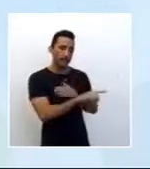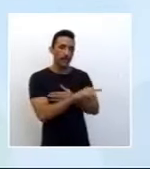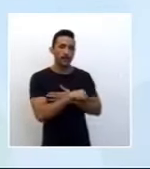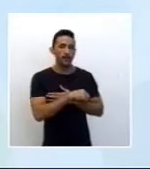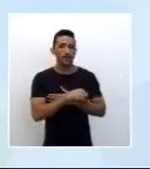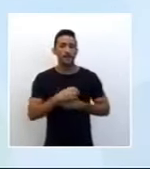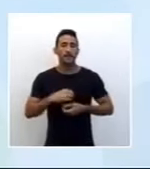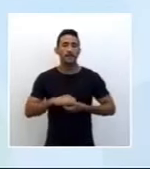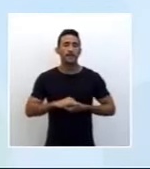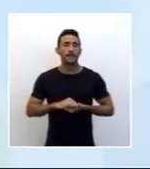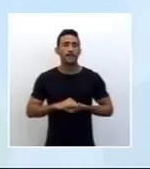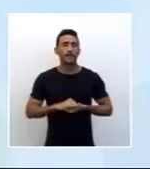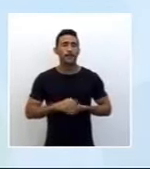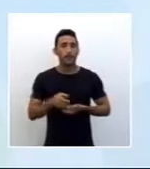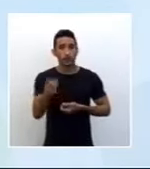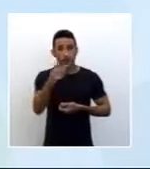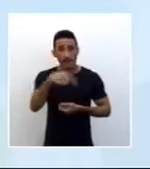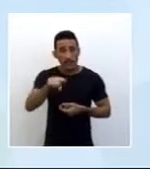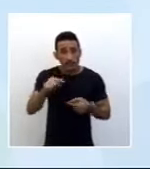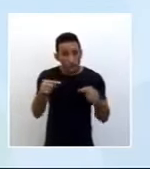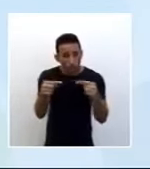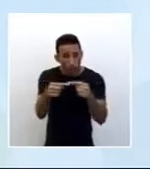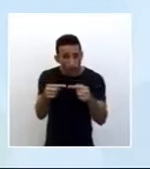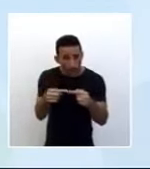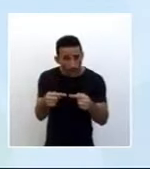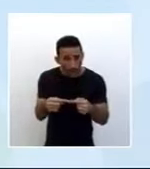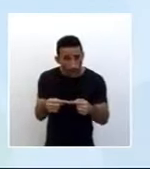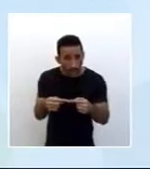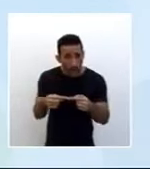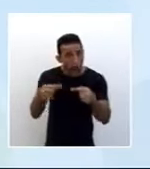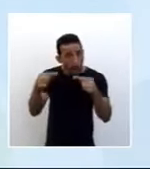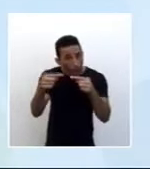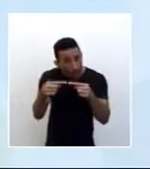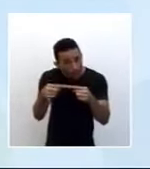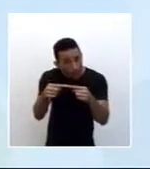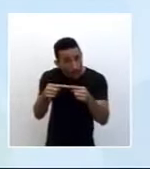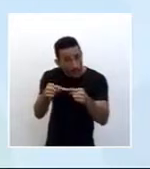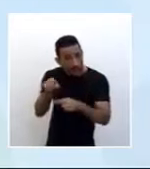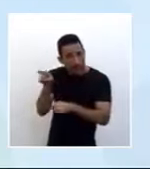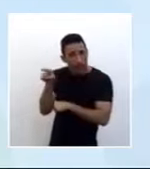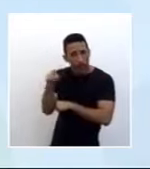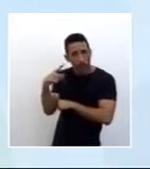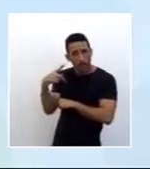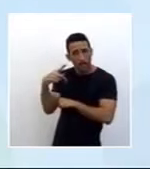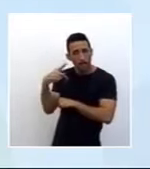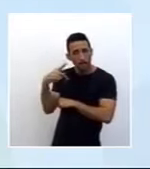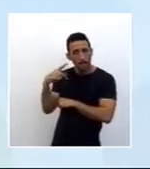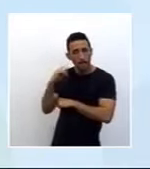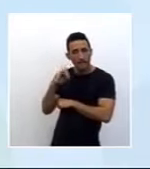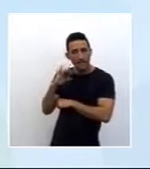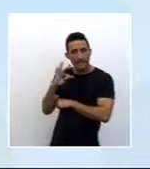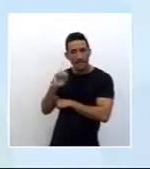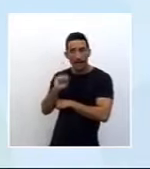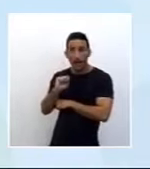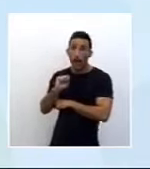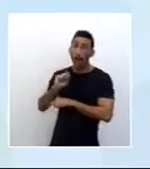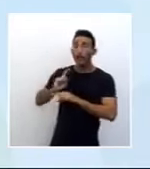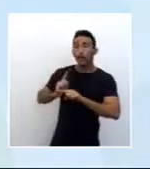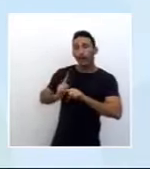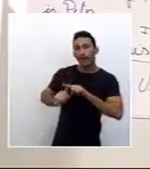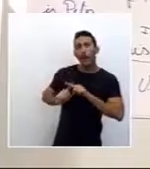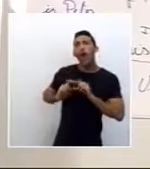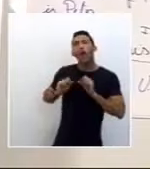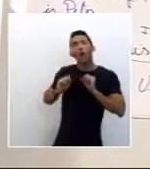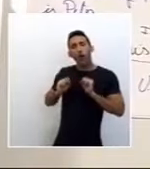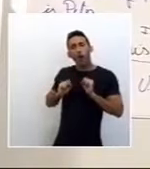do milagre o evicto vocês concordam com o propósito da pita é né porque eu posso dizer